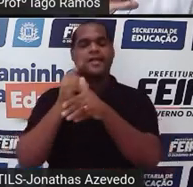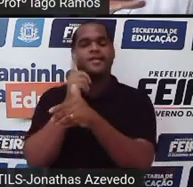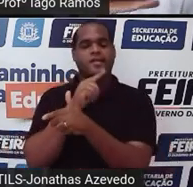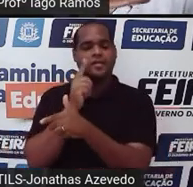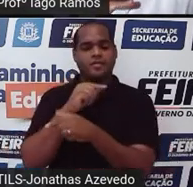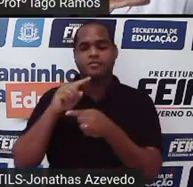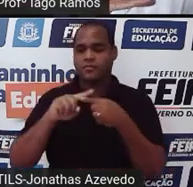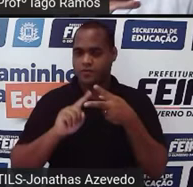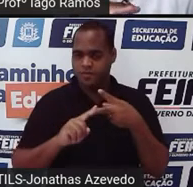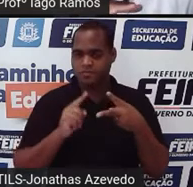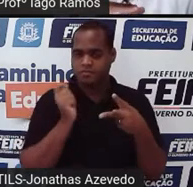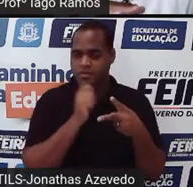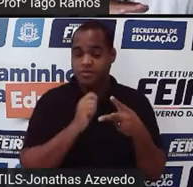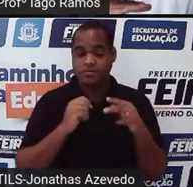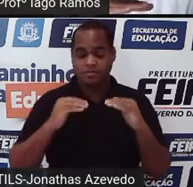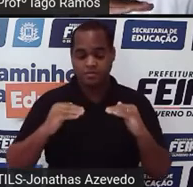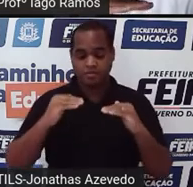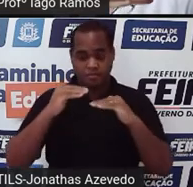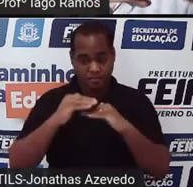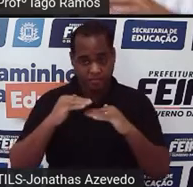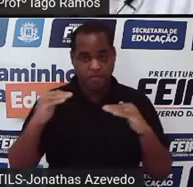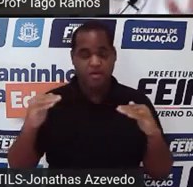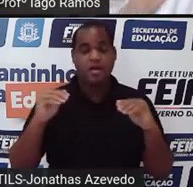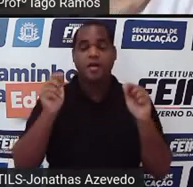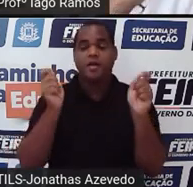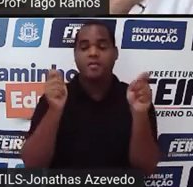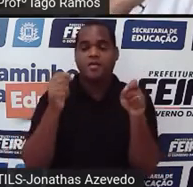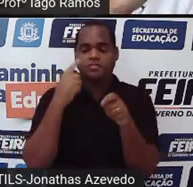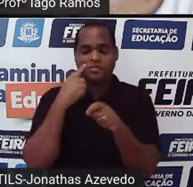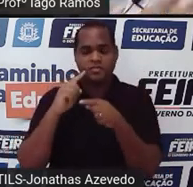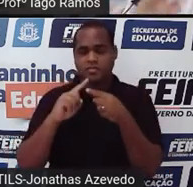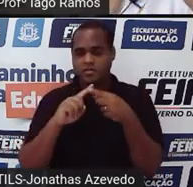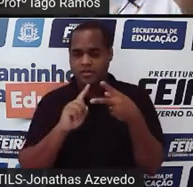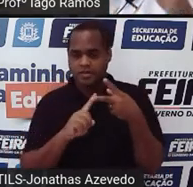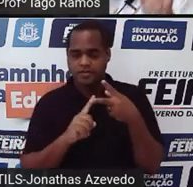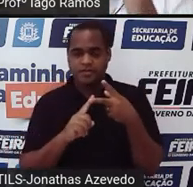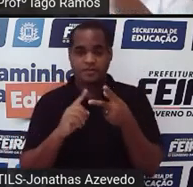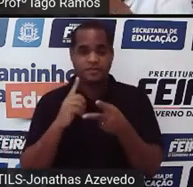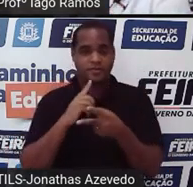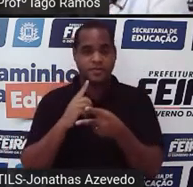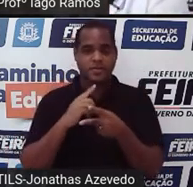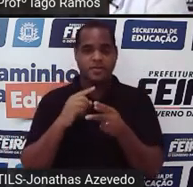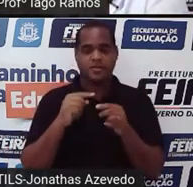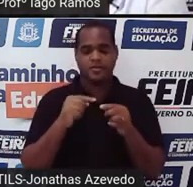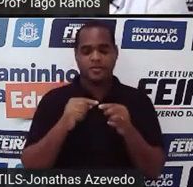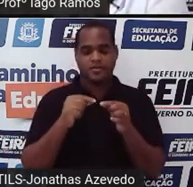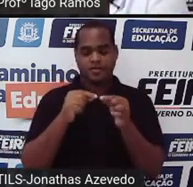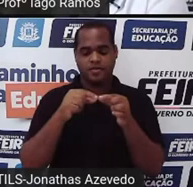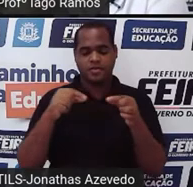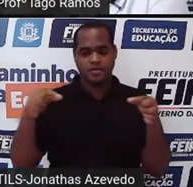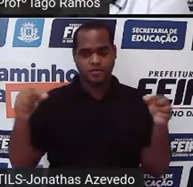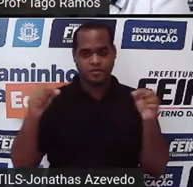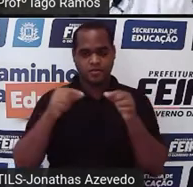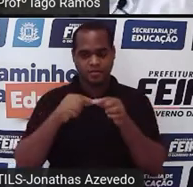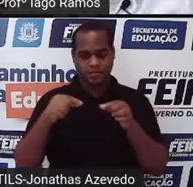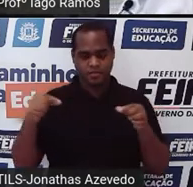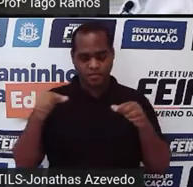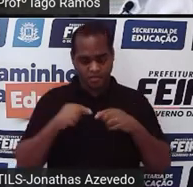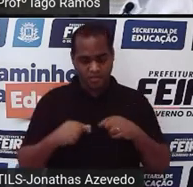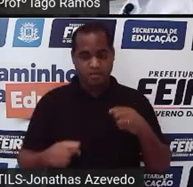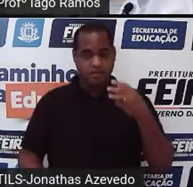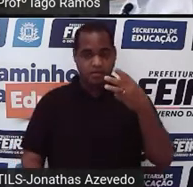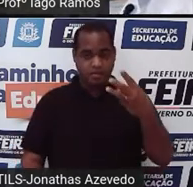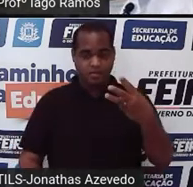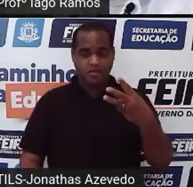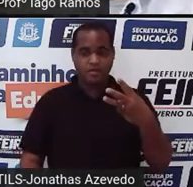duas camadas onde nessas duas camadas a gente tivesse três fileiras e em cada